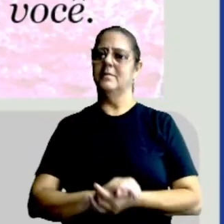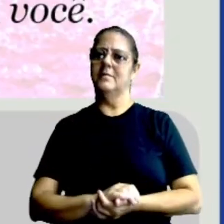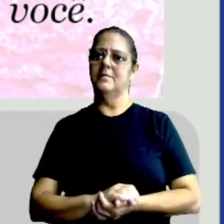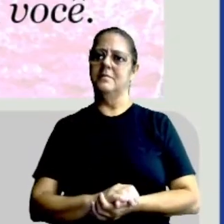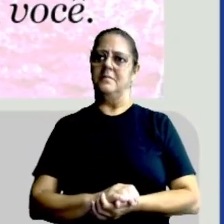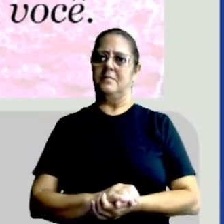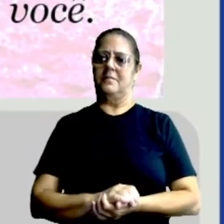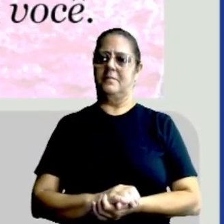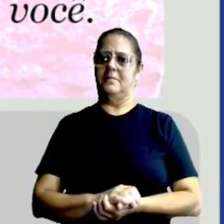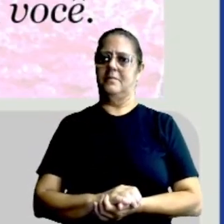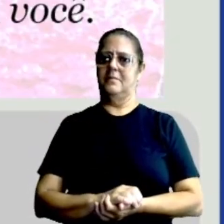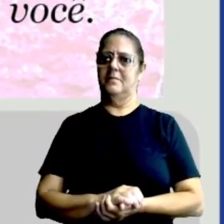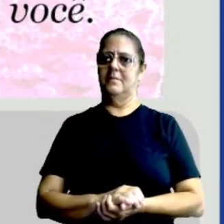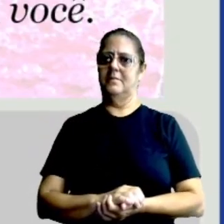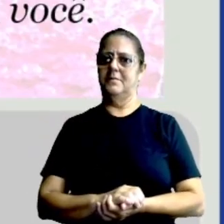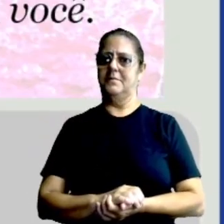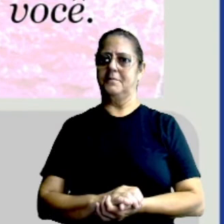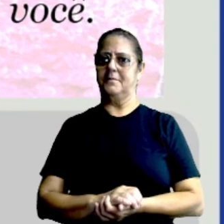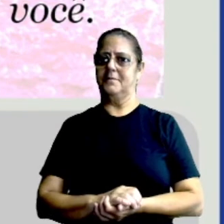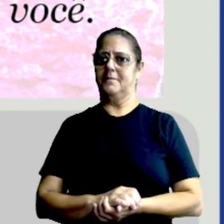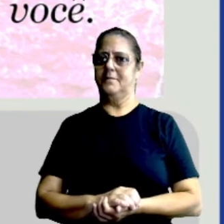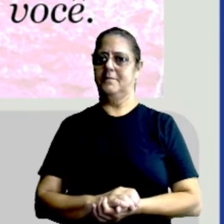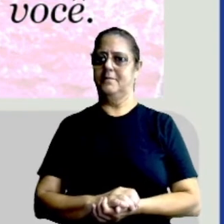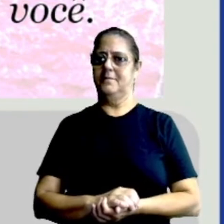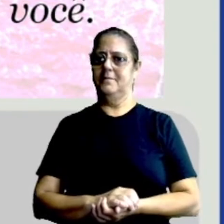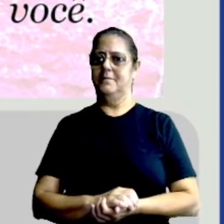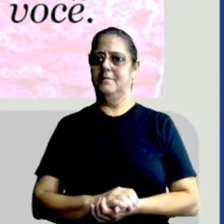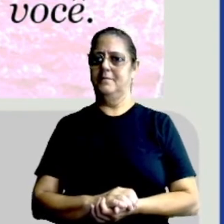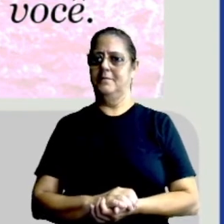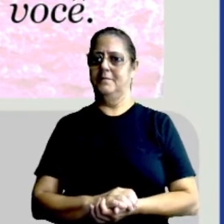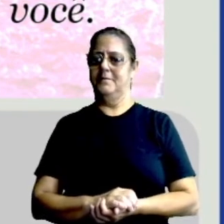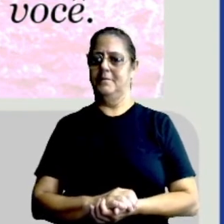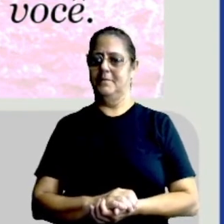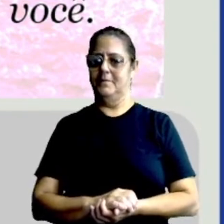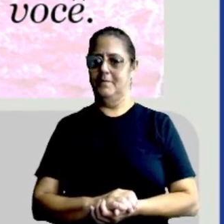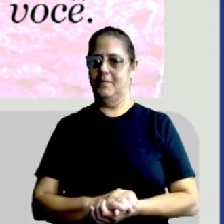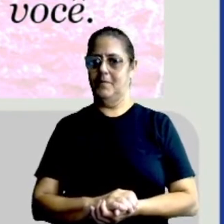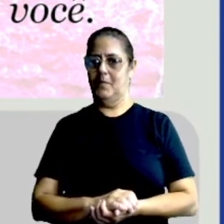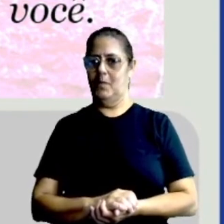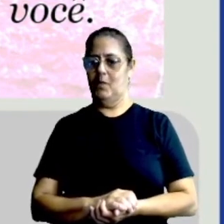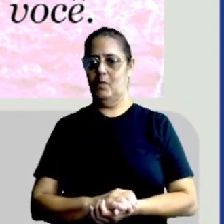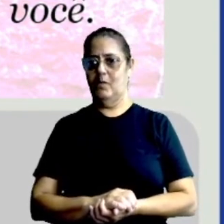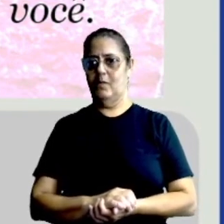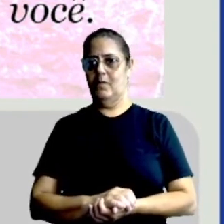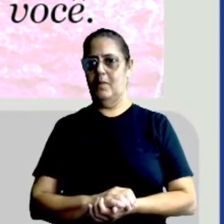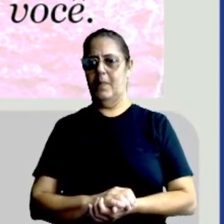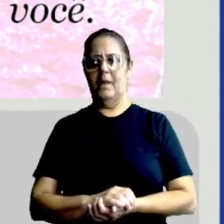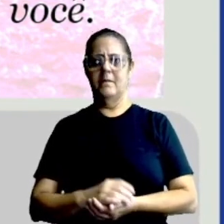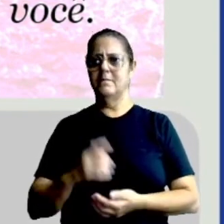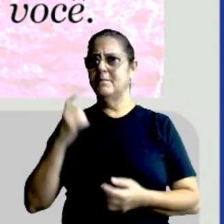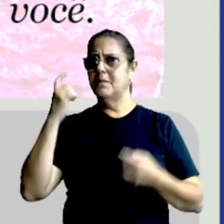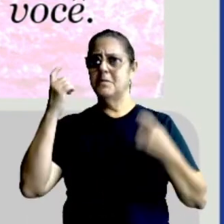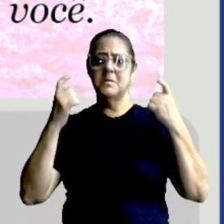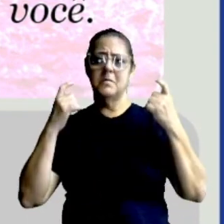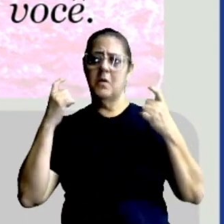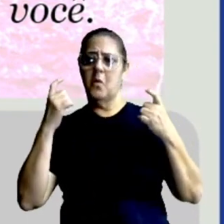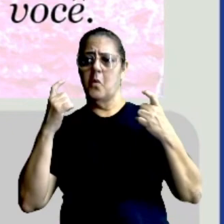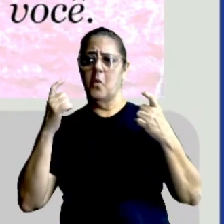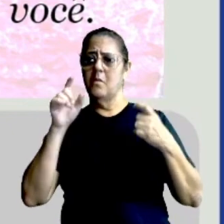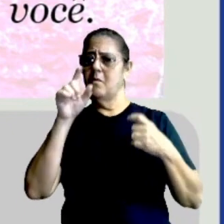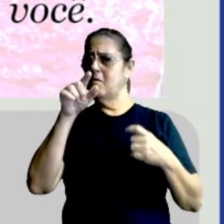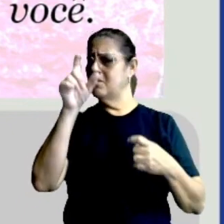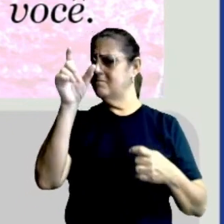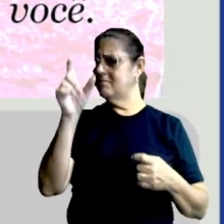mesmo ela disse assim não era who you are to access is possible bom então não importa quem você